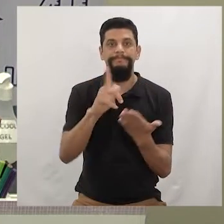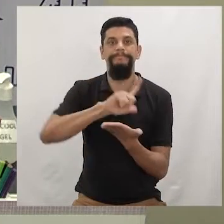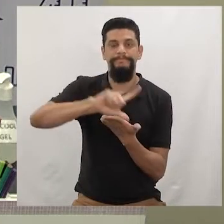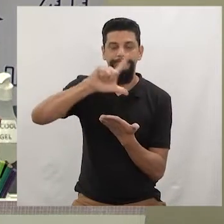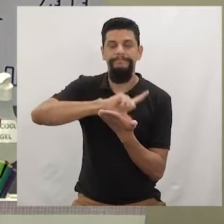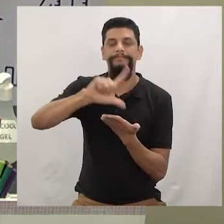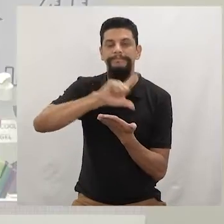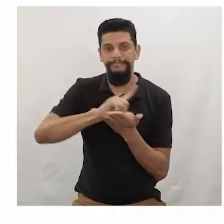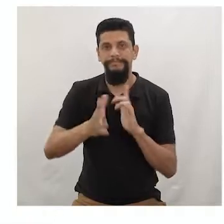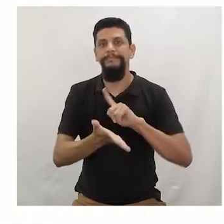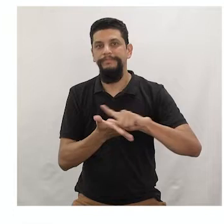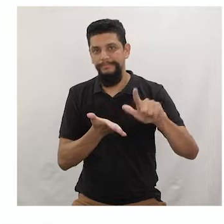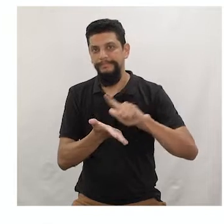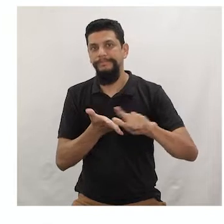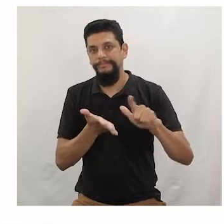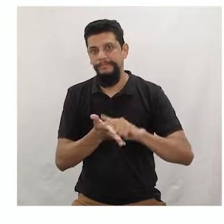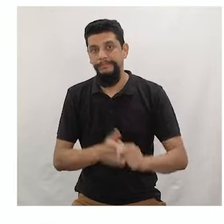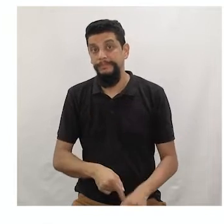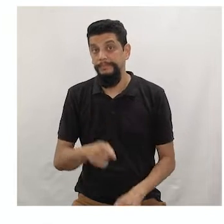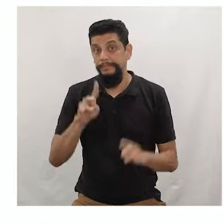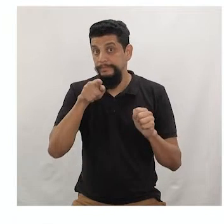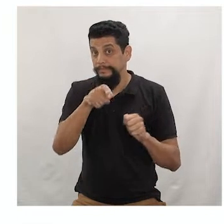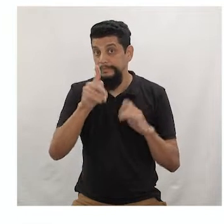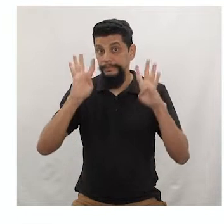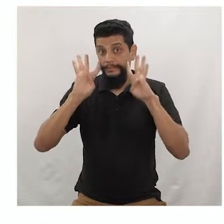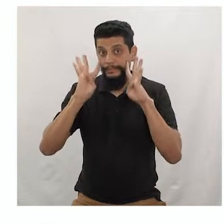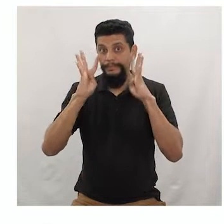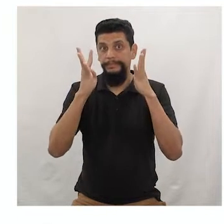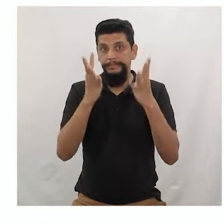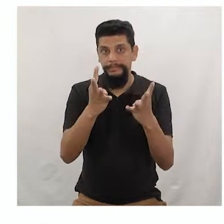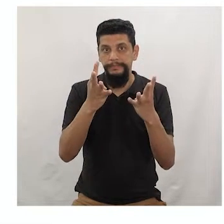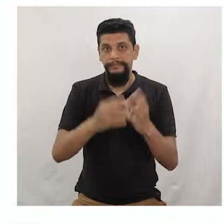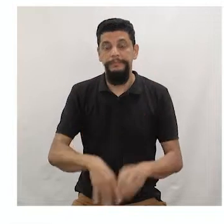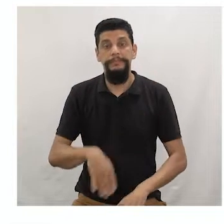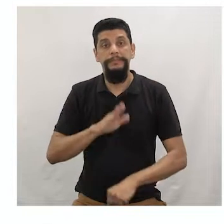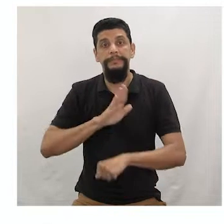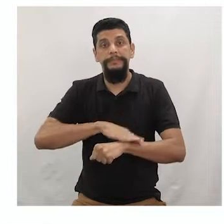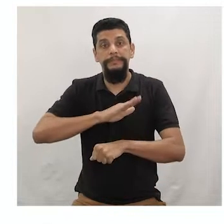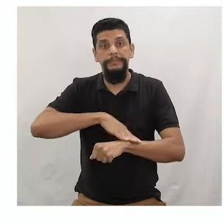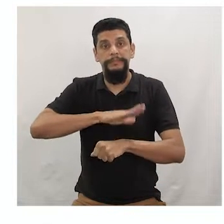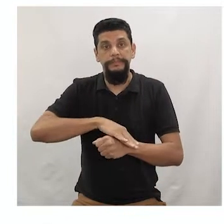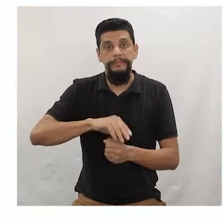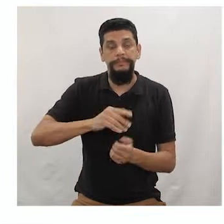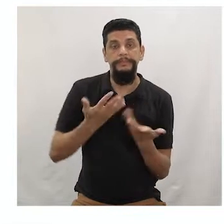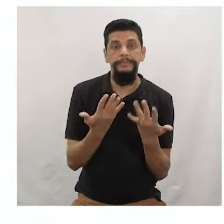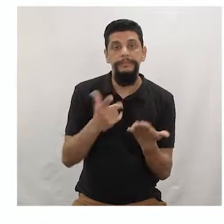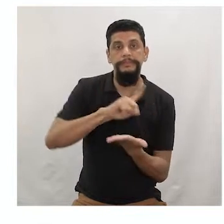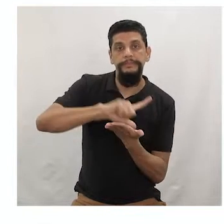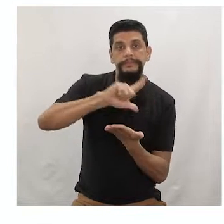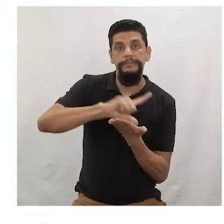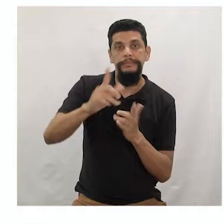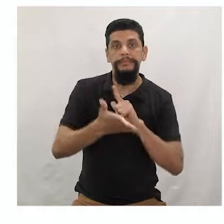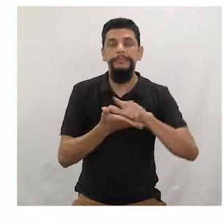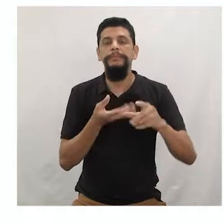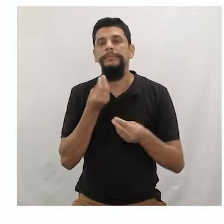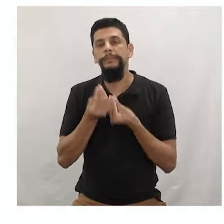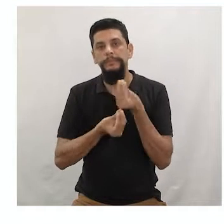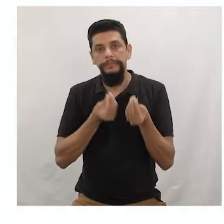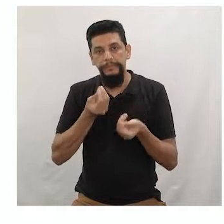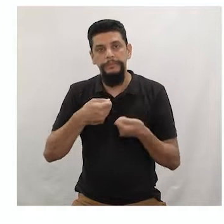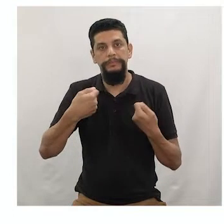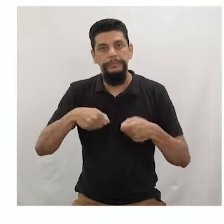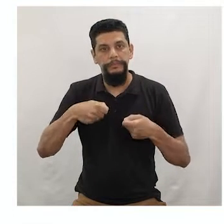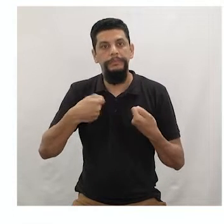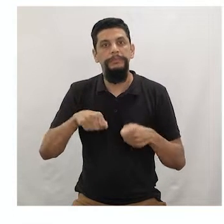das nossas mãos. Prestem atenção lá, é o momento da higiene. Como que nós